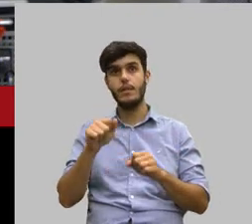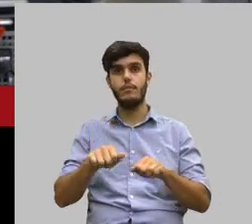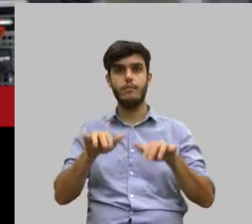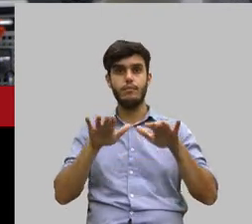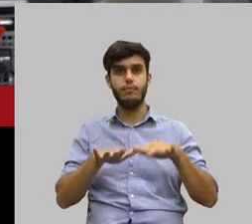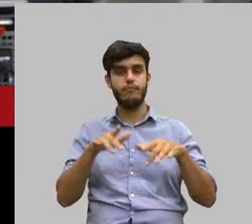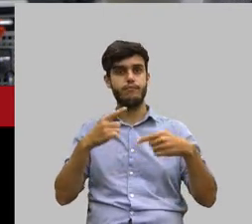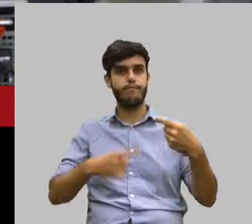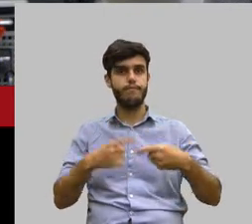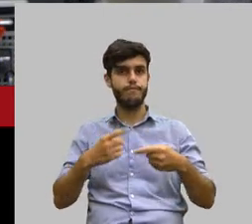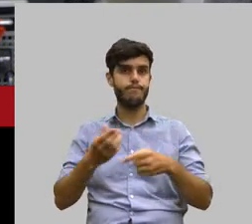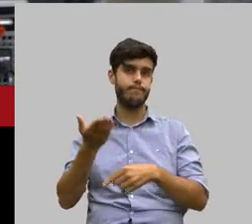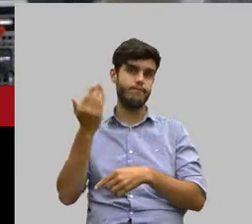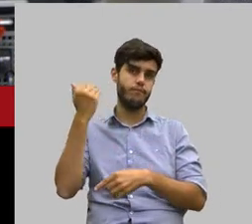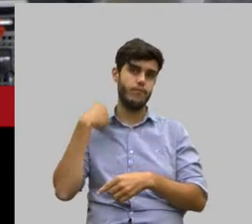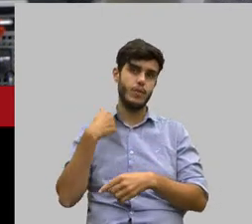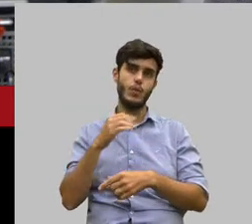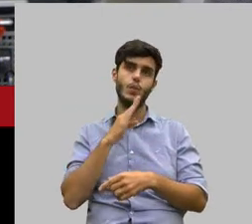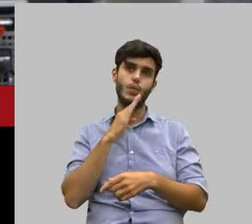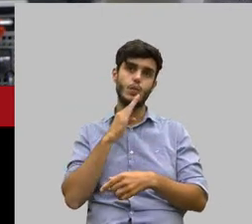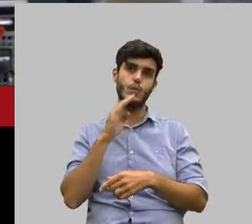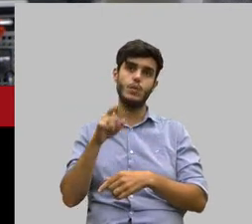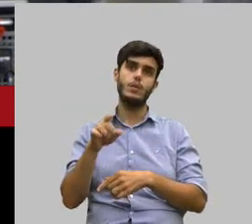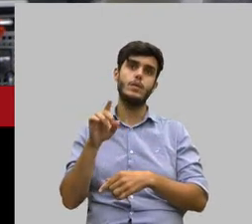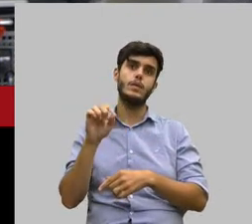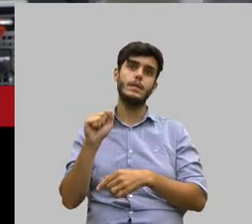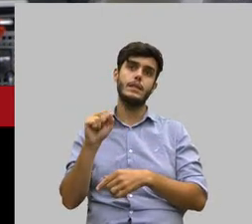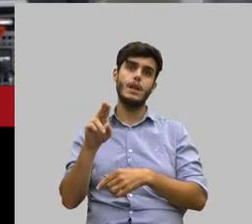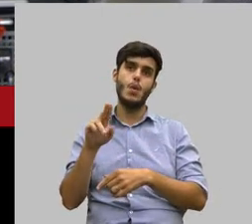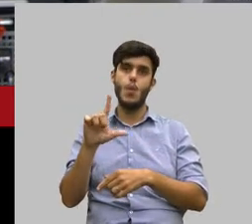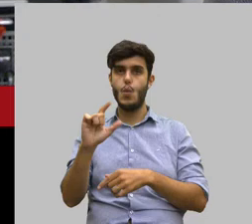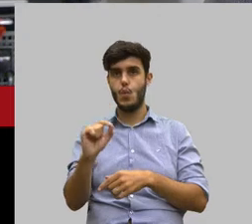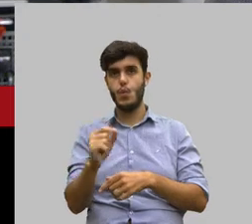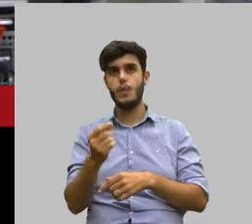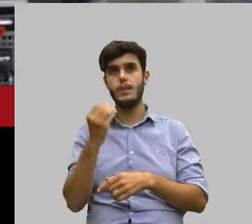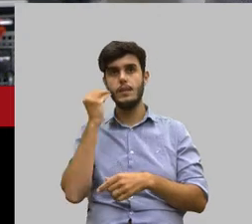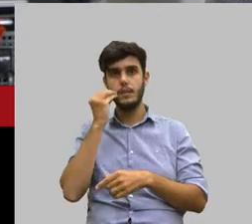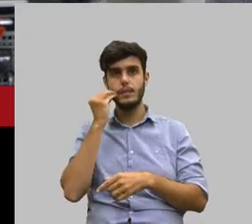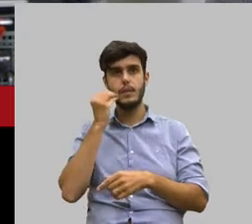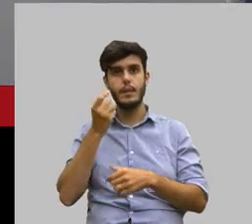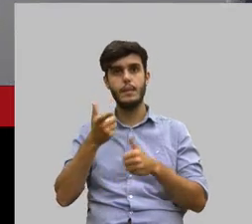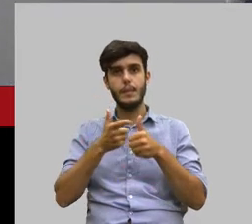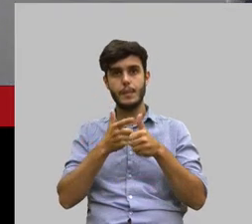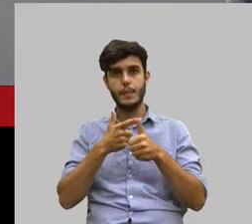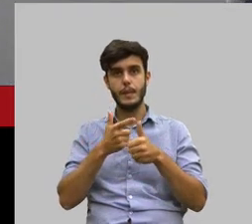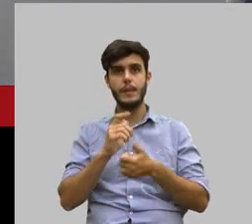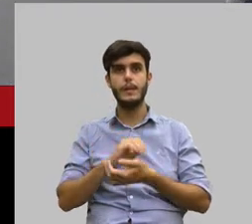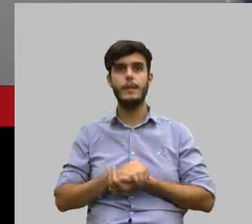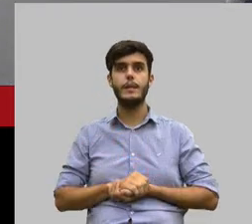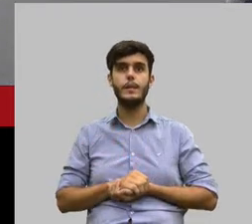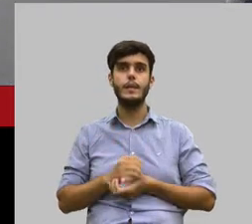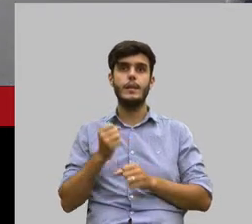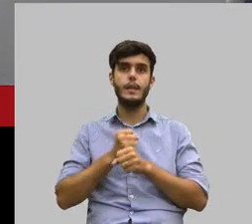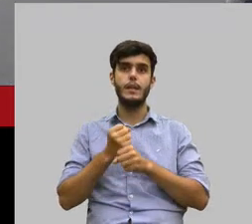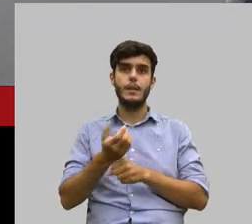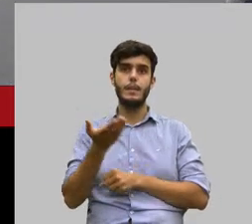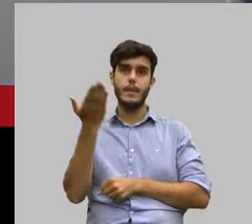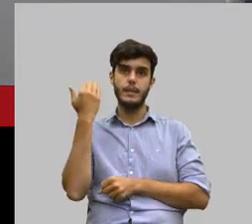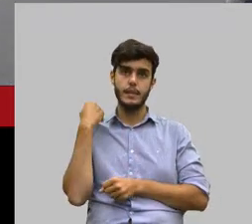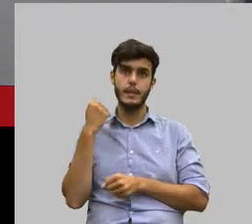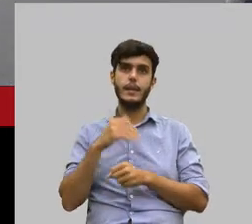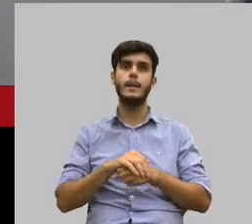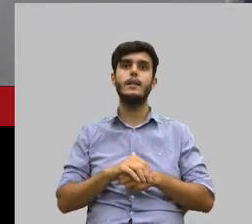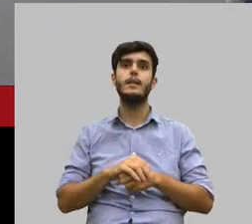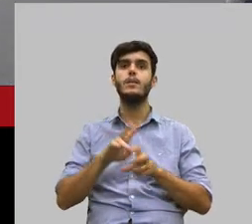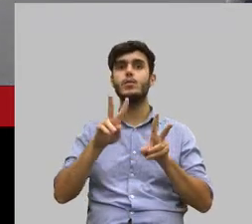foi quando eu conheci o Dr Saulo foi a nossa primeira experiência eh o ano ainda sobre